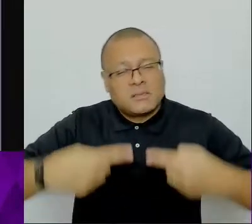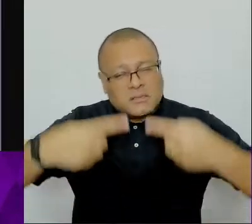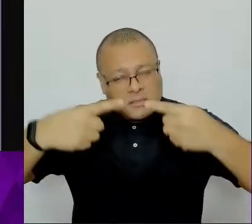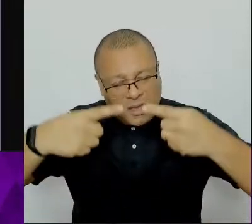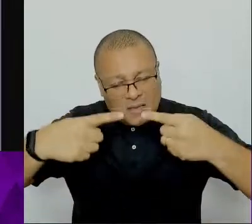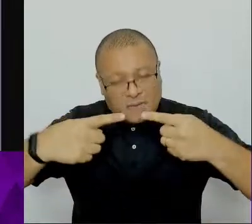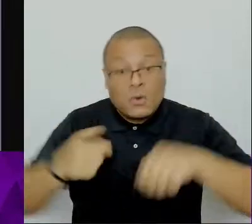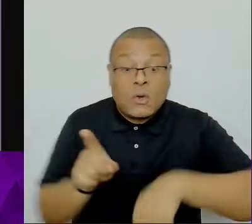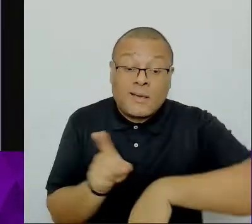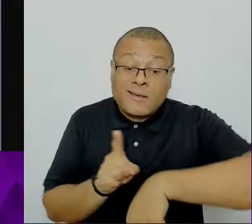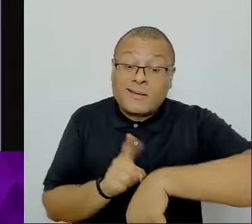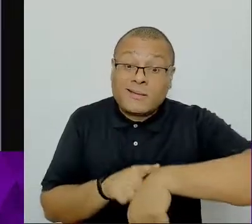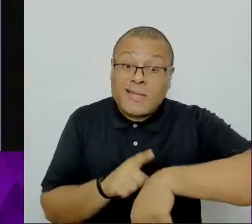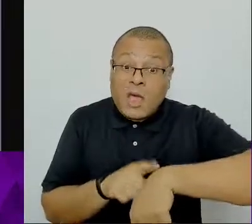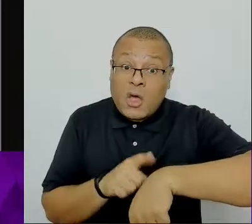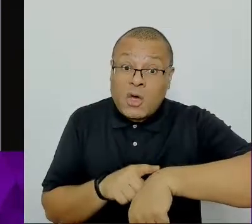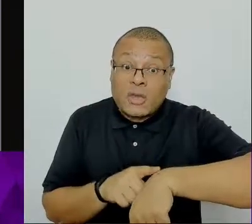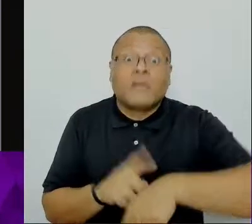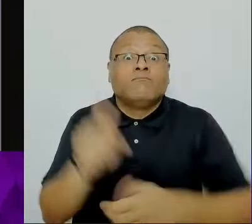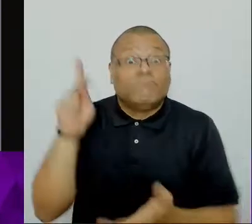na hora de colocar em produção